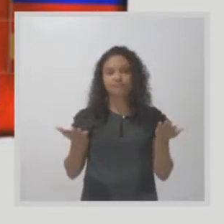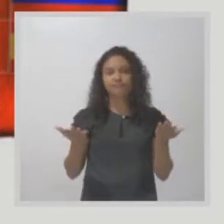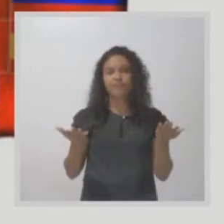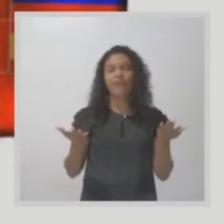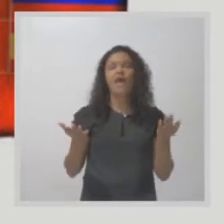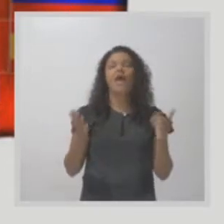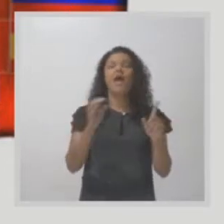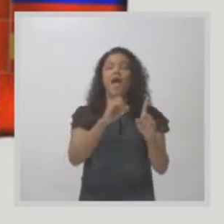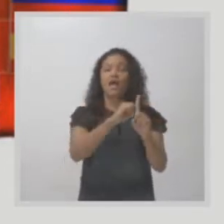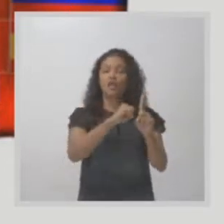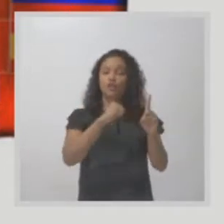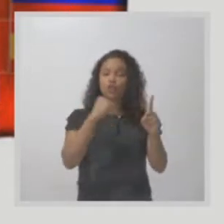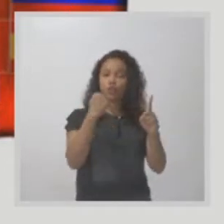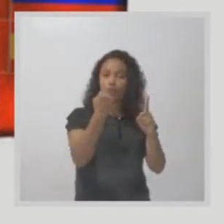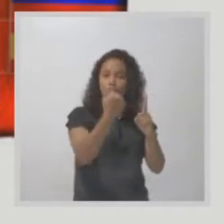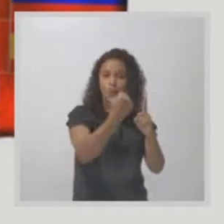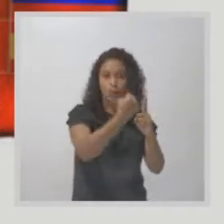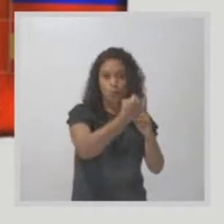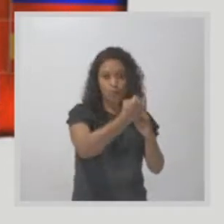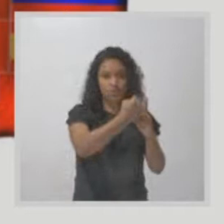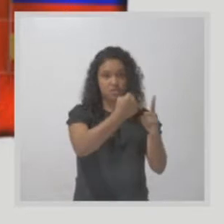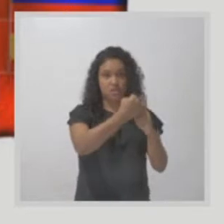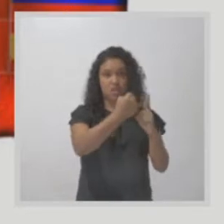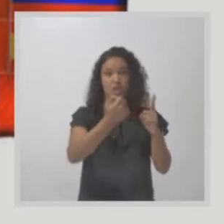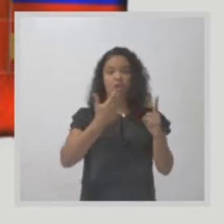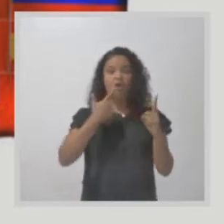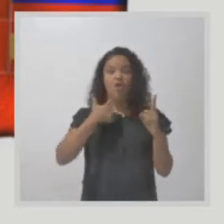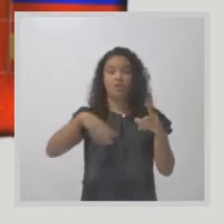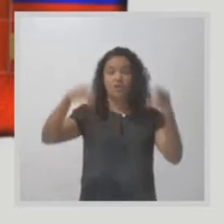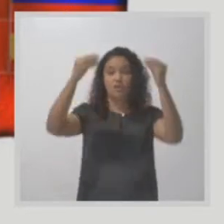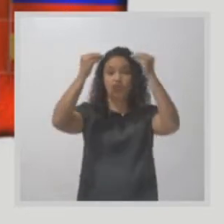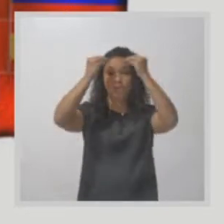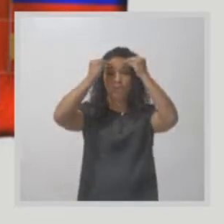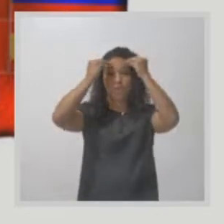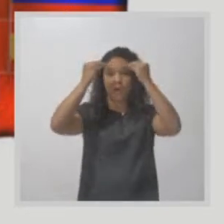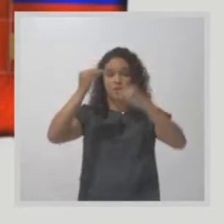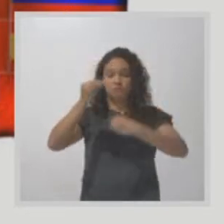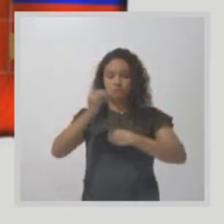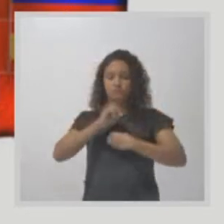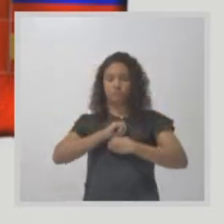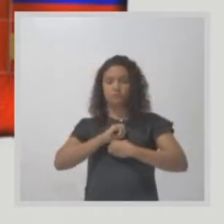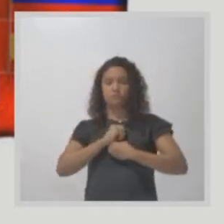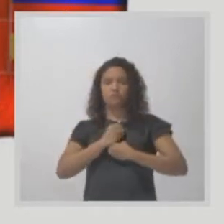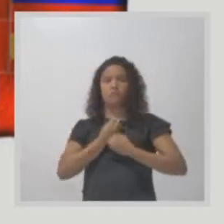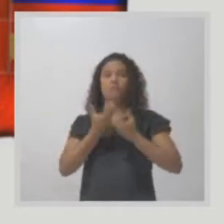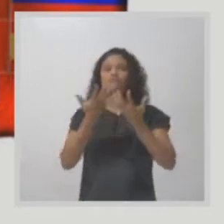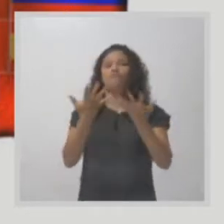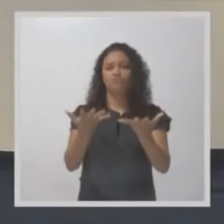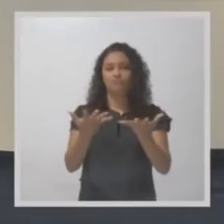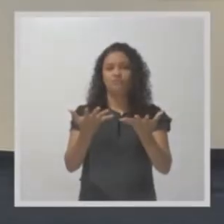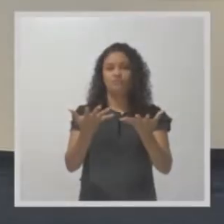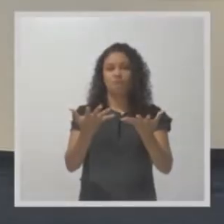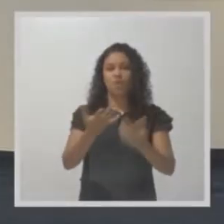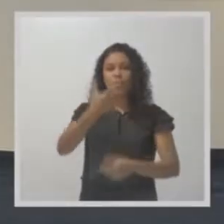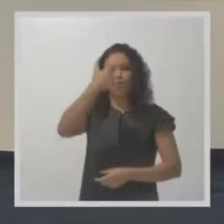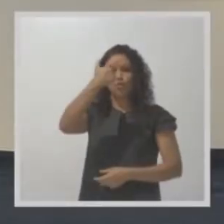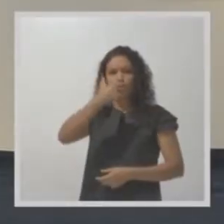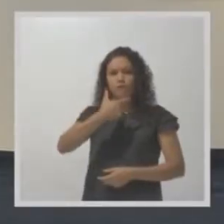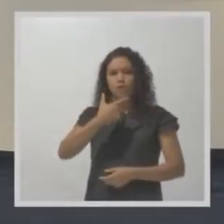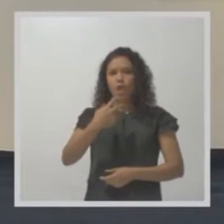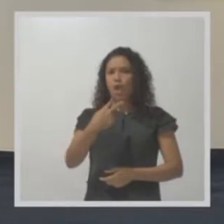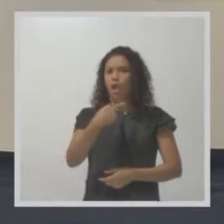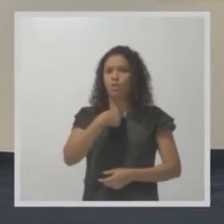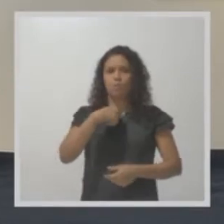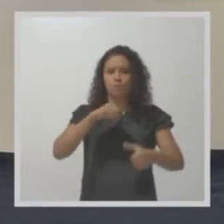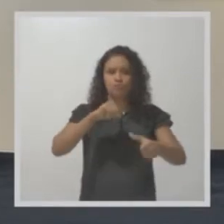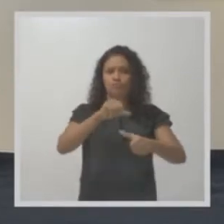linguagem, exterior ao indivíduo, que por si só não pode modificá-la. Ou seja, eu